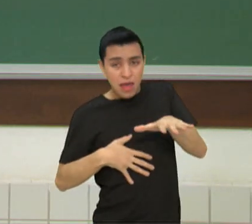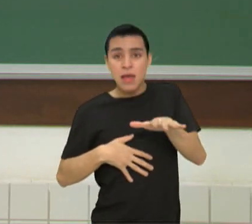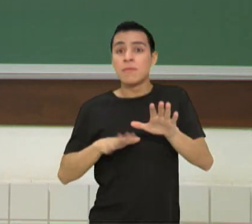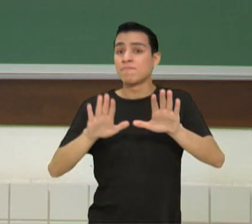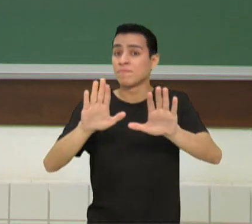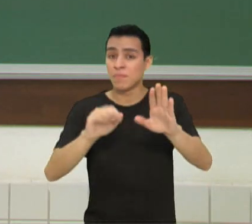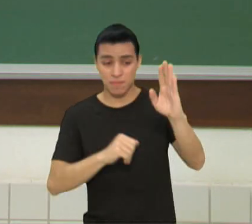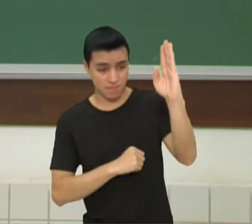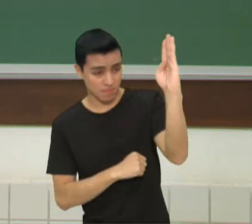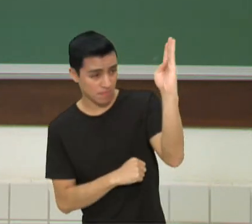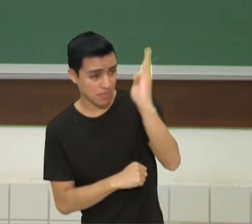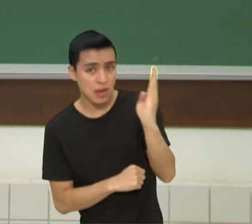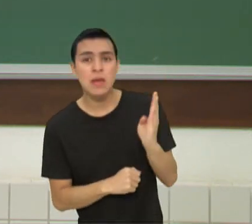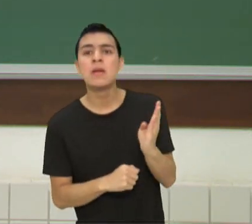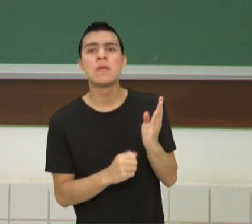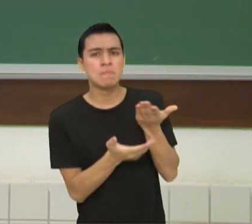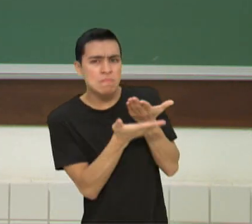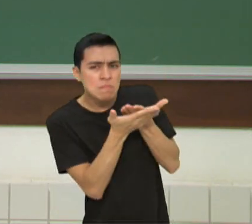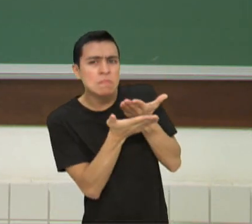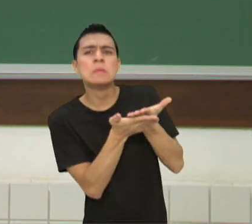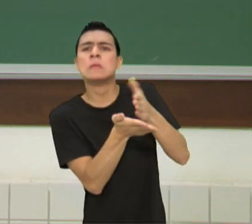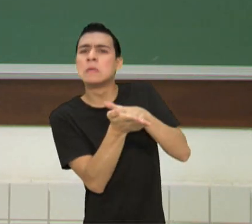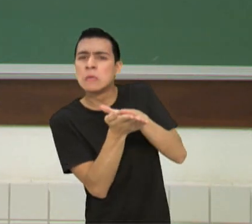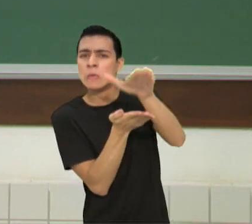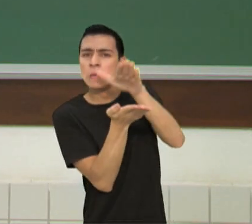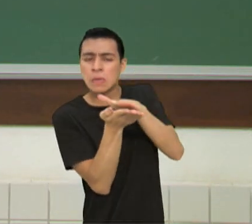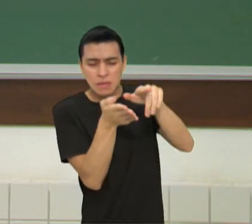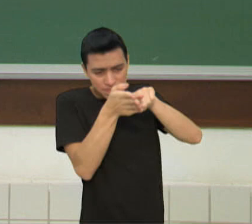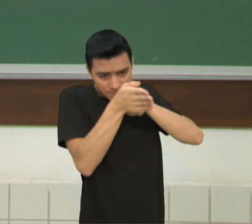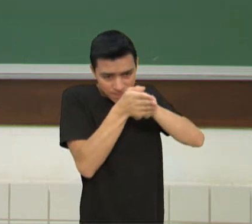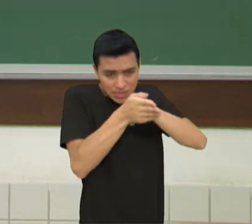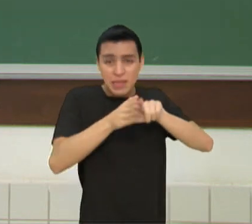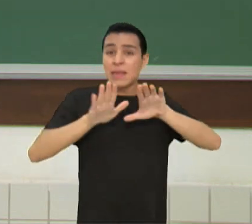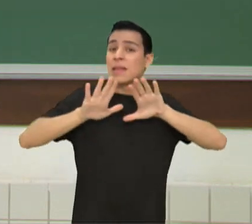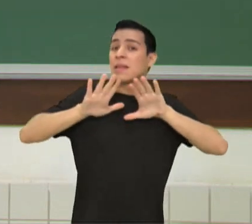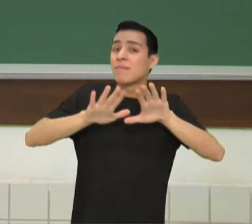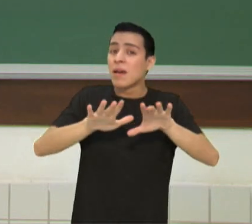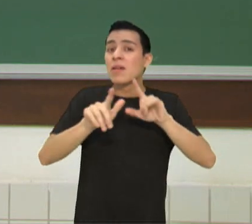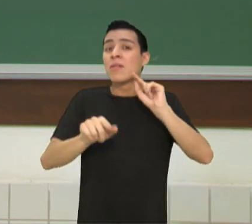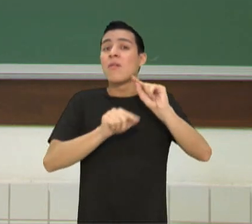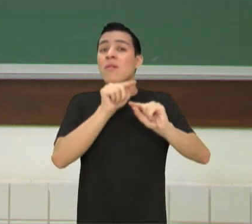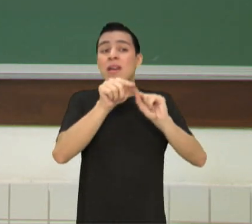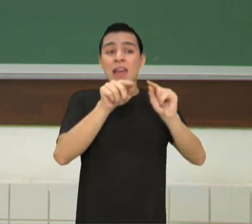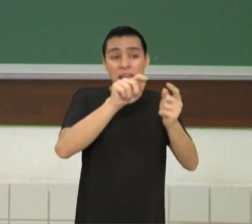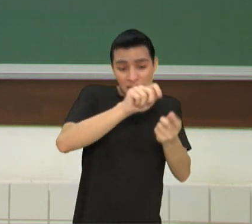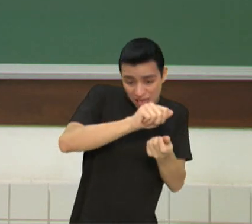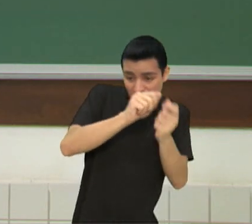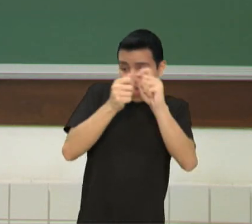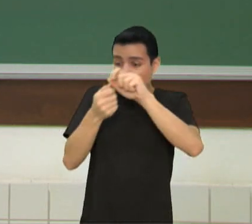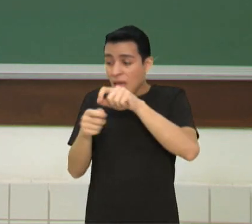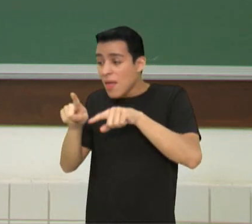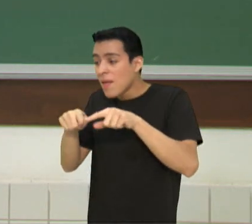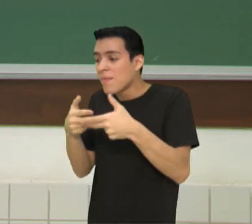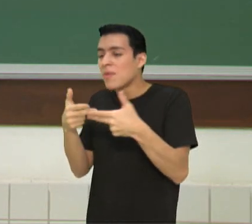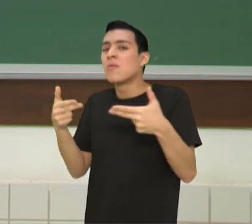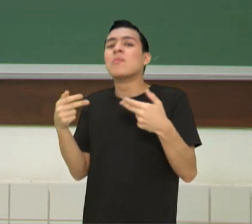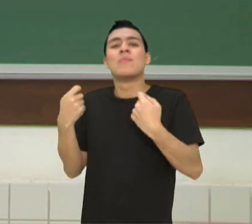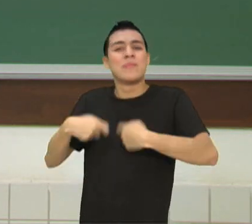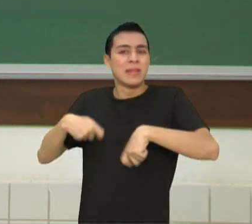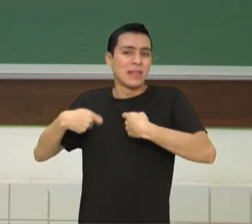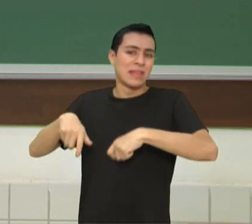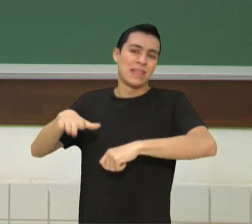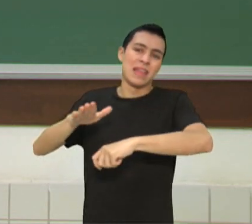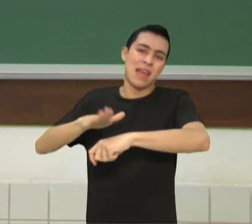Brasil produz muito estudo científico, porém, transformar isso em produtos no mercado demanda mais